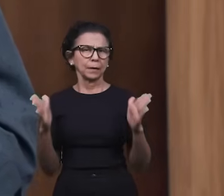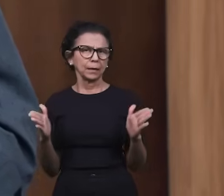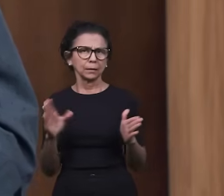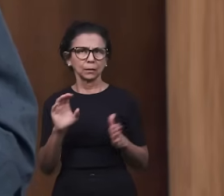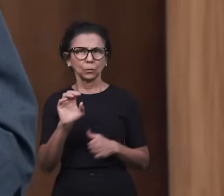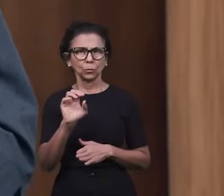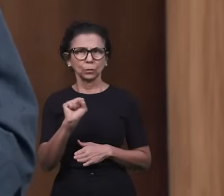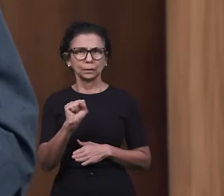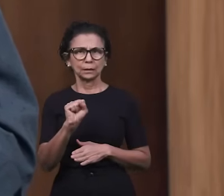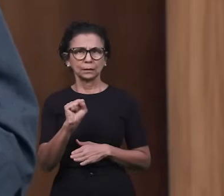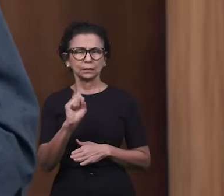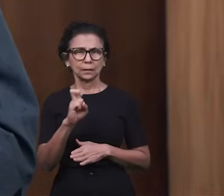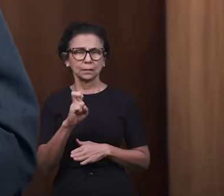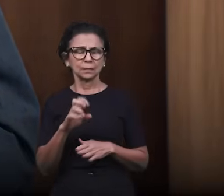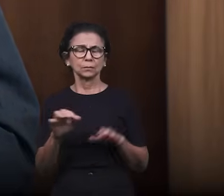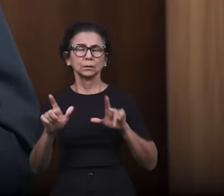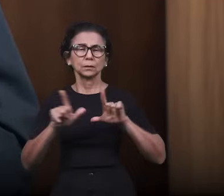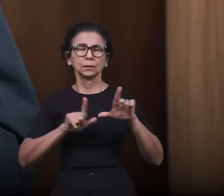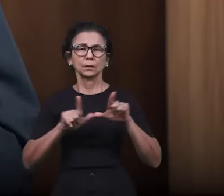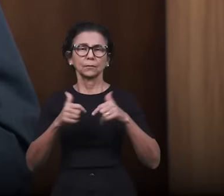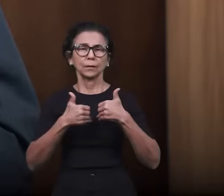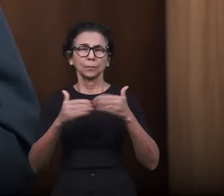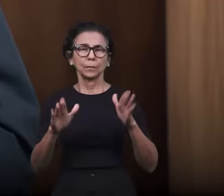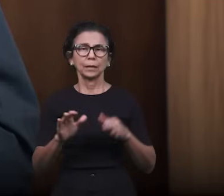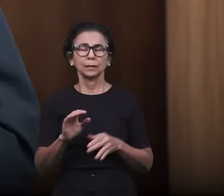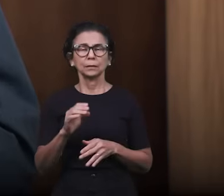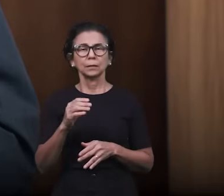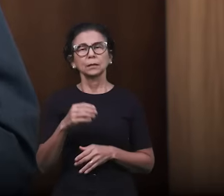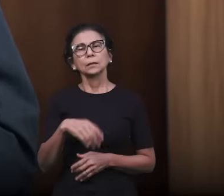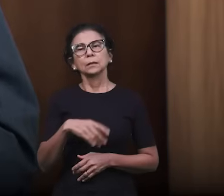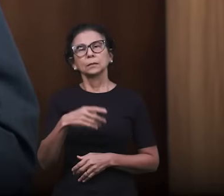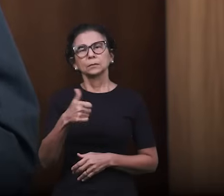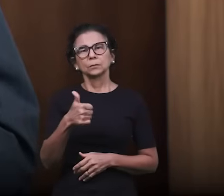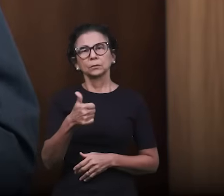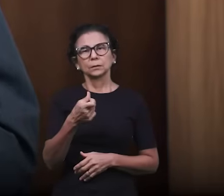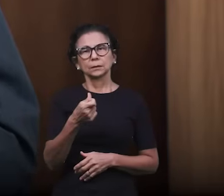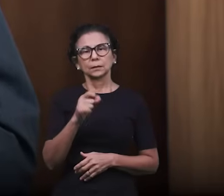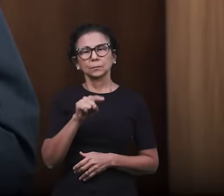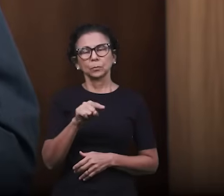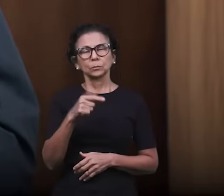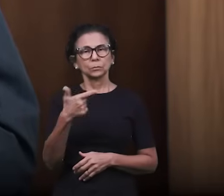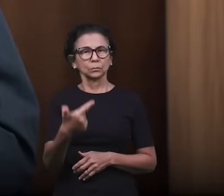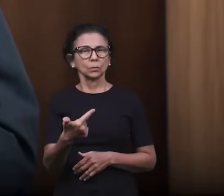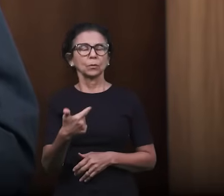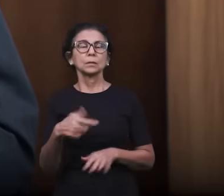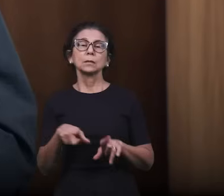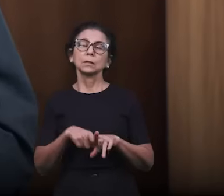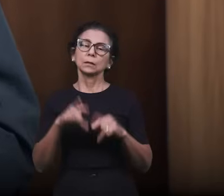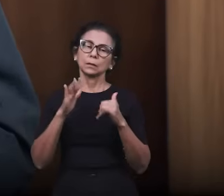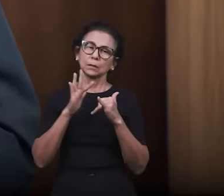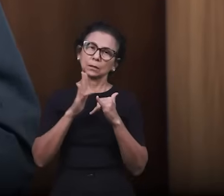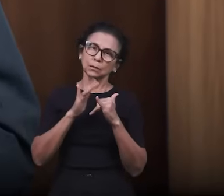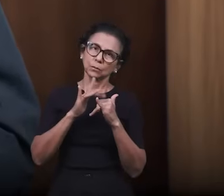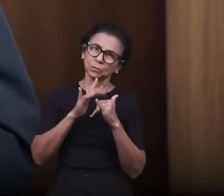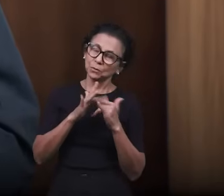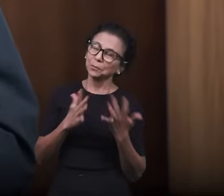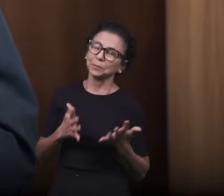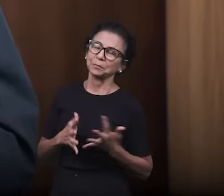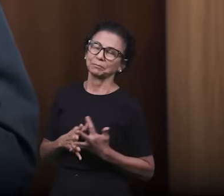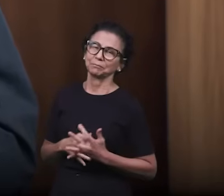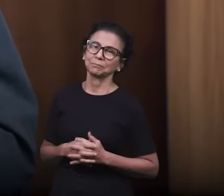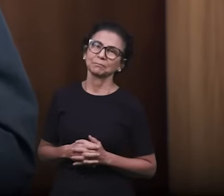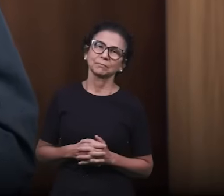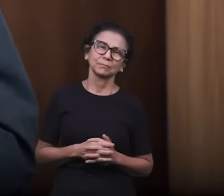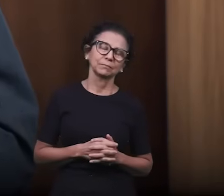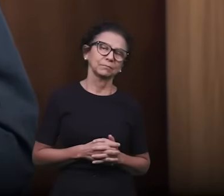85, tem na TV aberta o 16.2, canal 16.2, e ainda no YouTube.